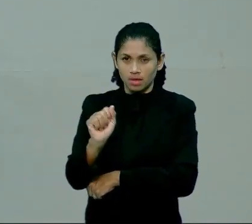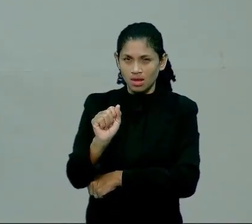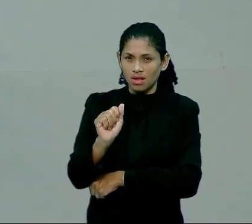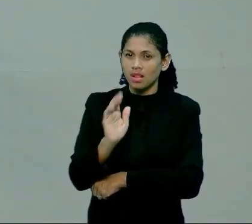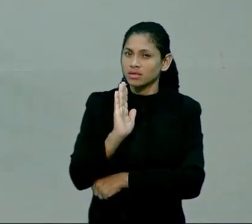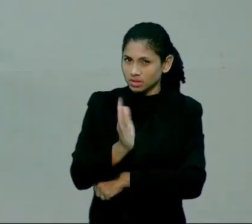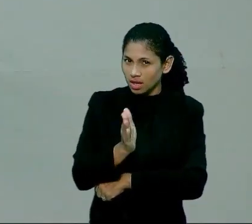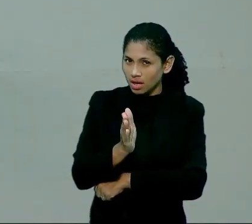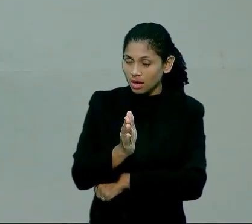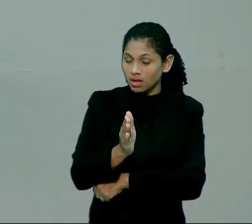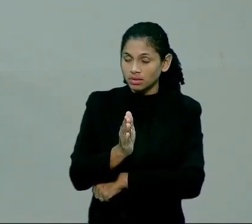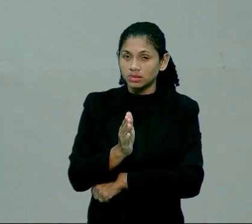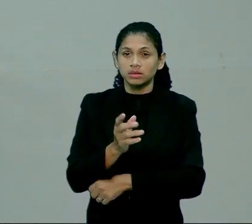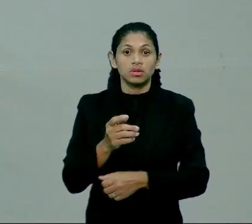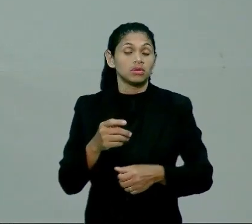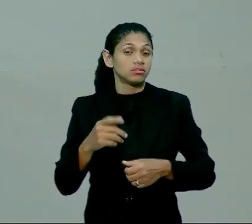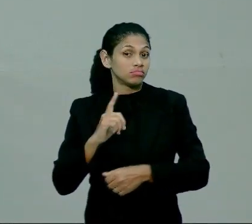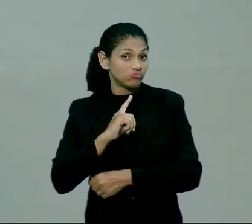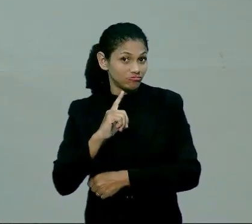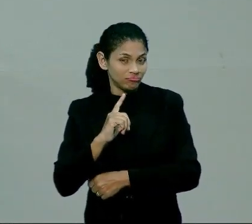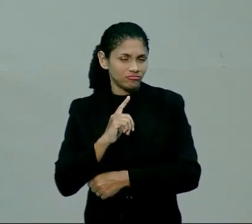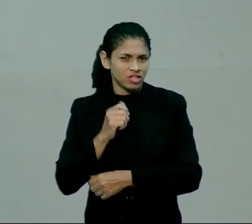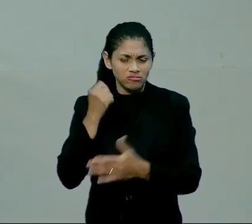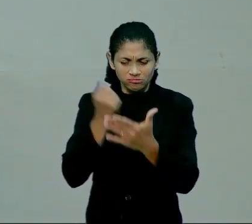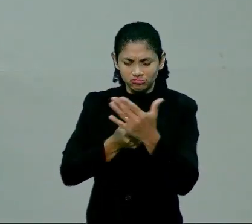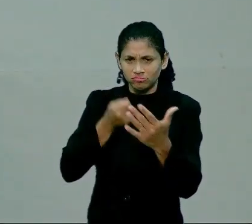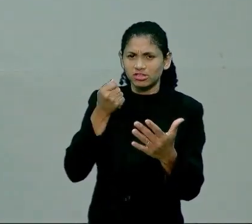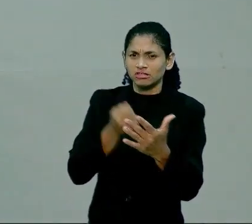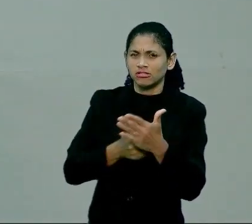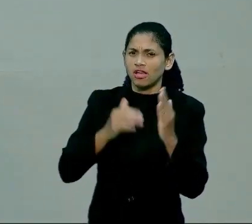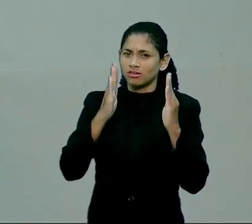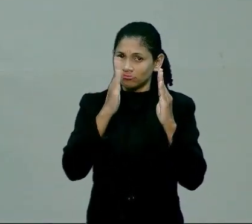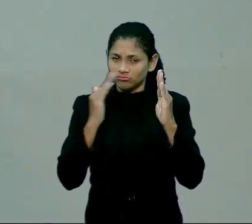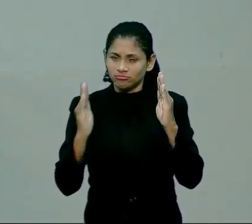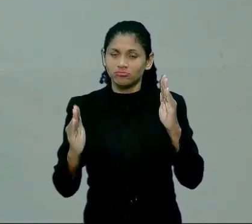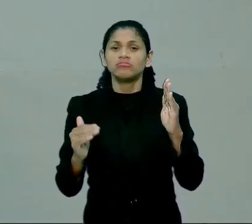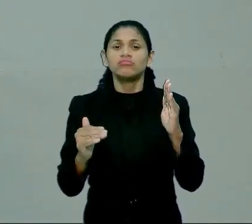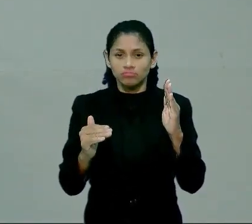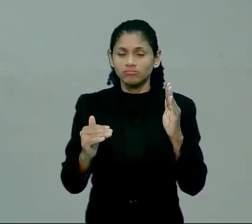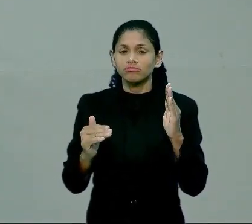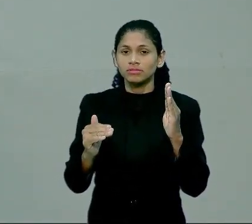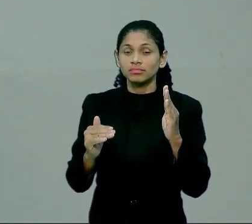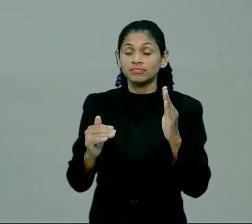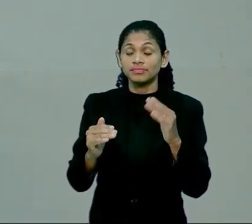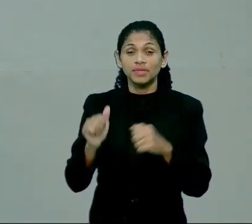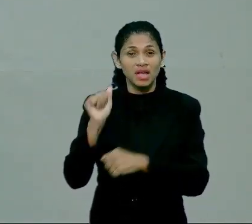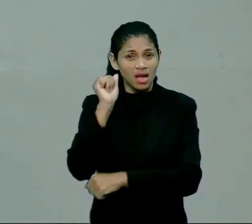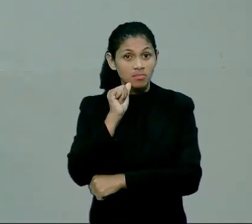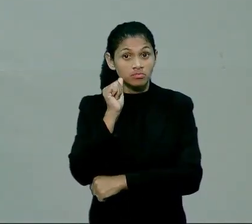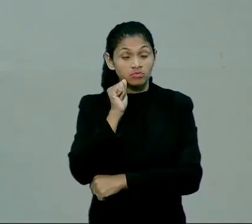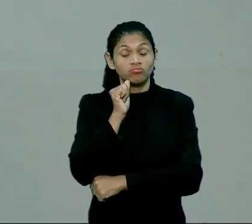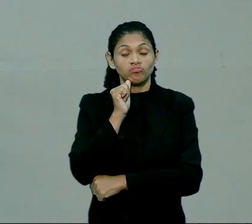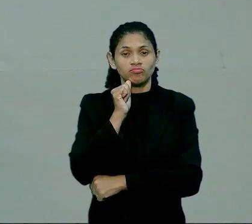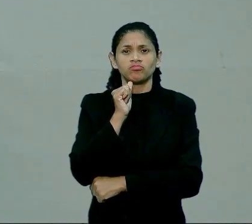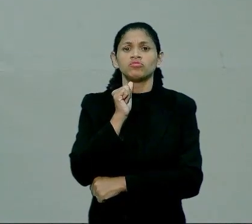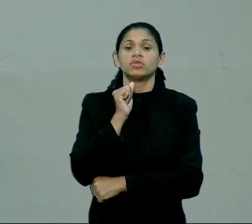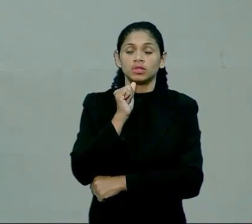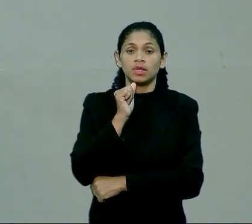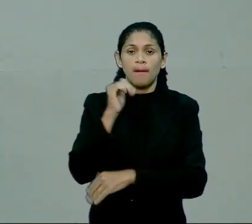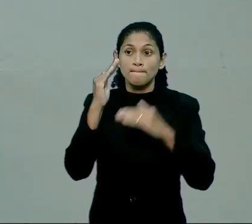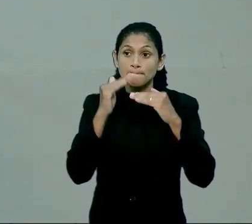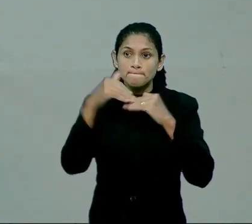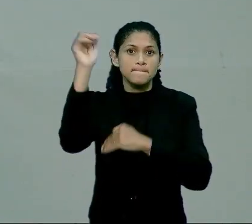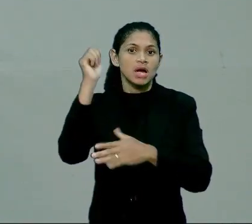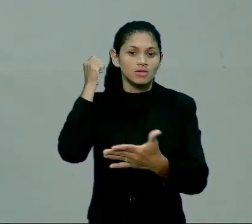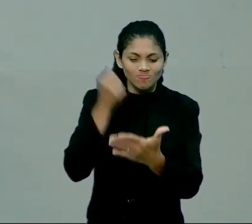uma desassociação. Então, normalmente você deve conhecer uma mulher, homens também, mas a mulher é muito mais pressionada do que